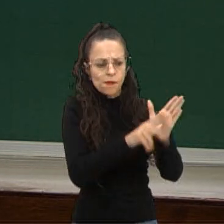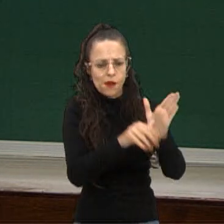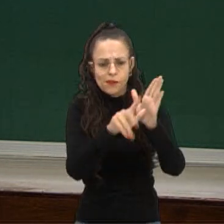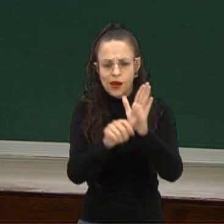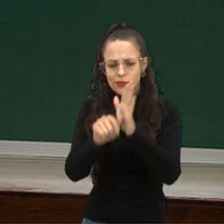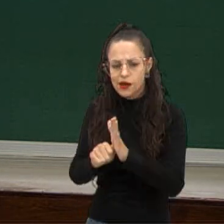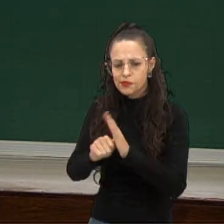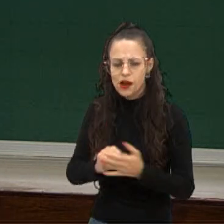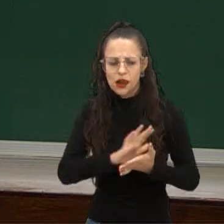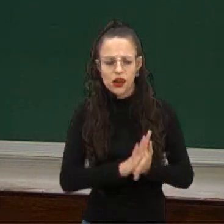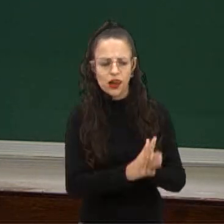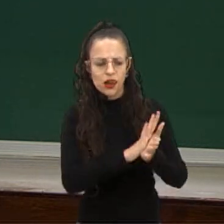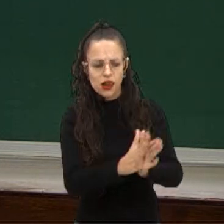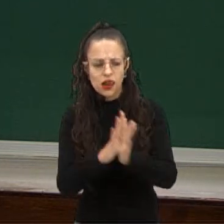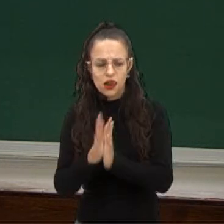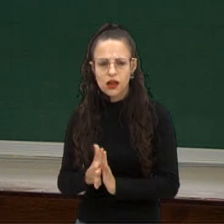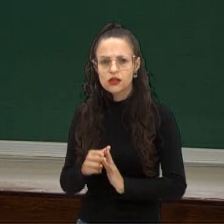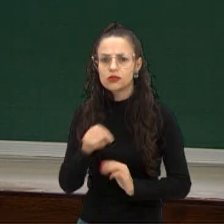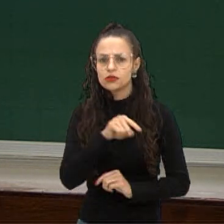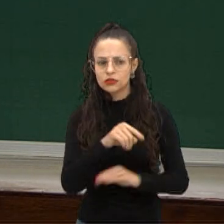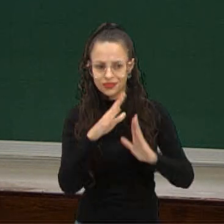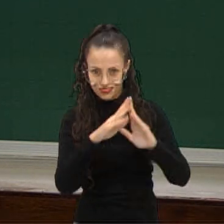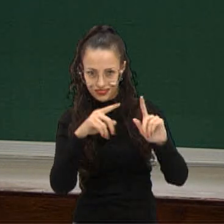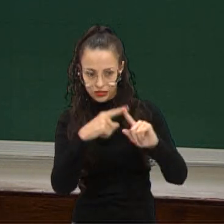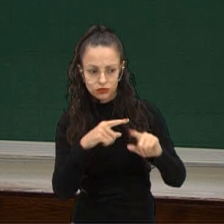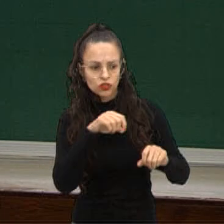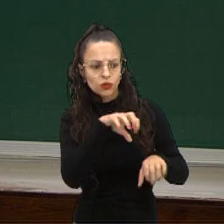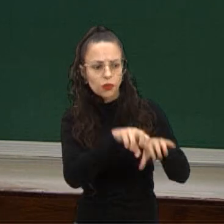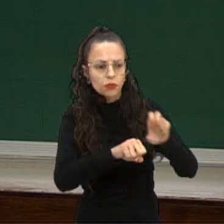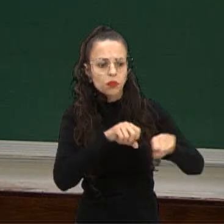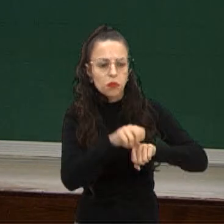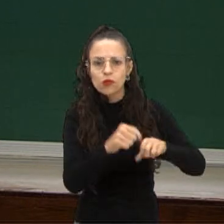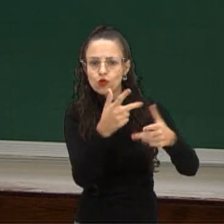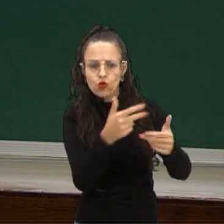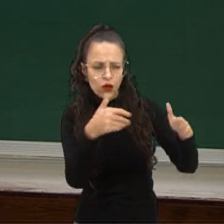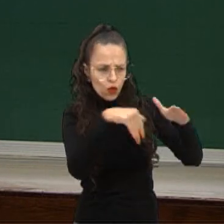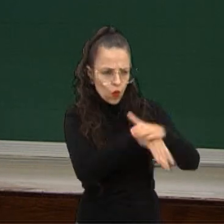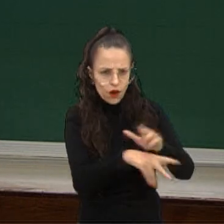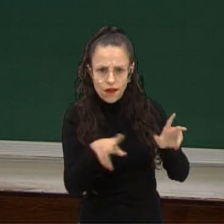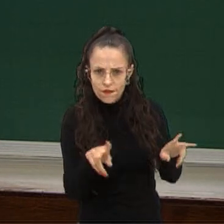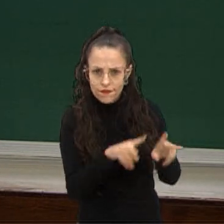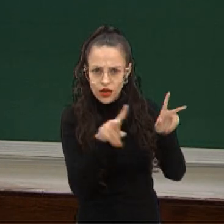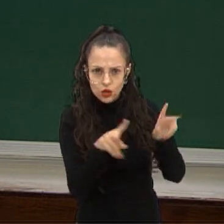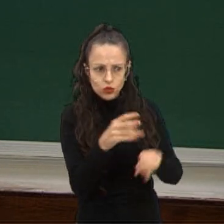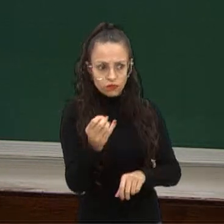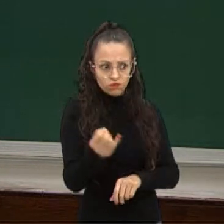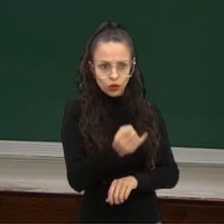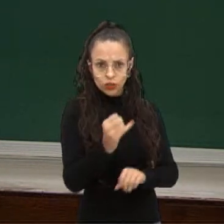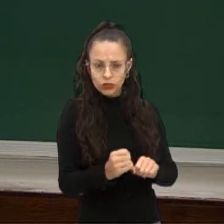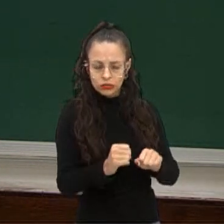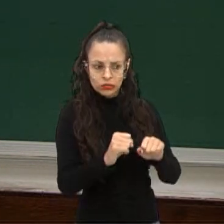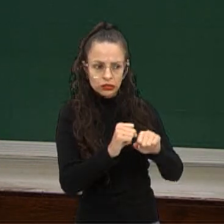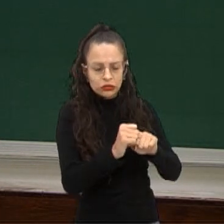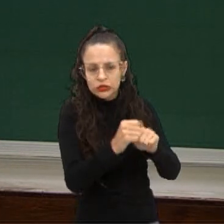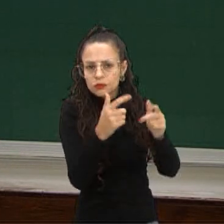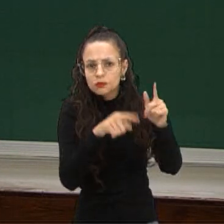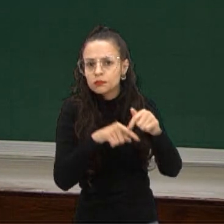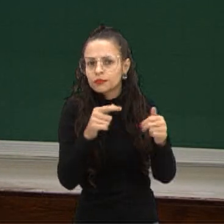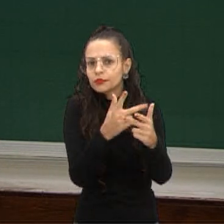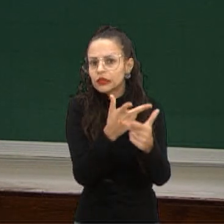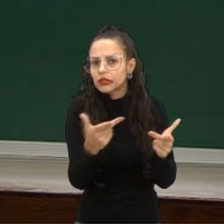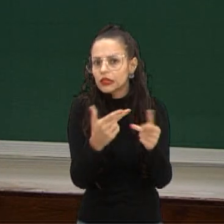relíquias, né? Relíquias são coisas guardadas, valorosas, né,